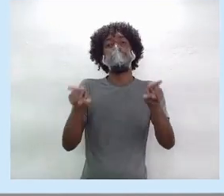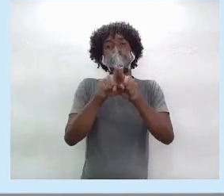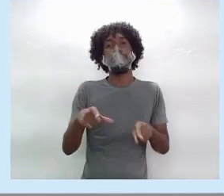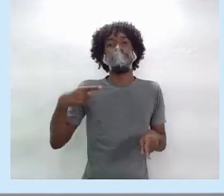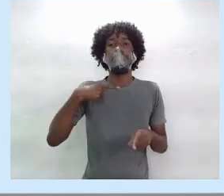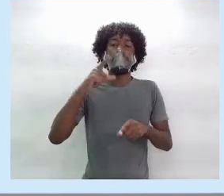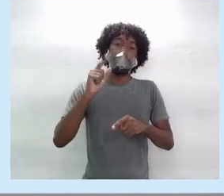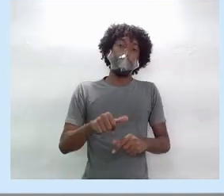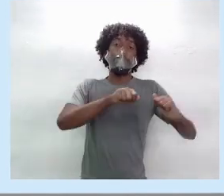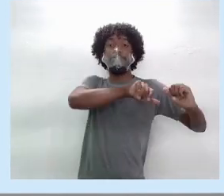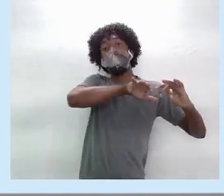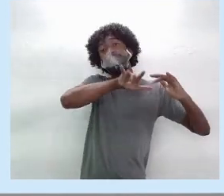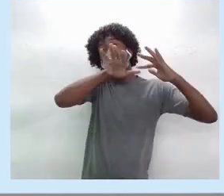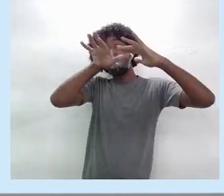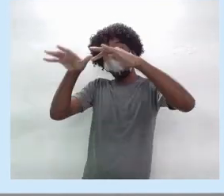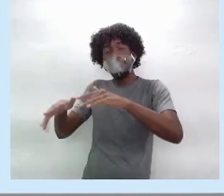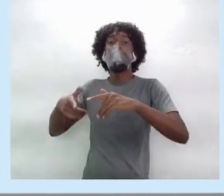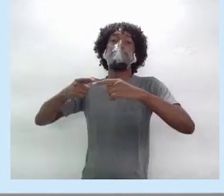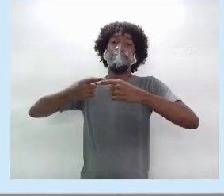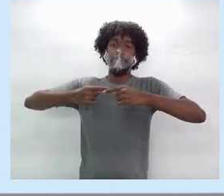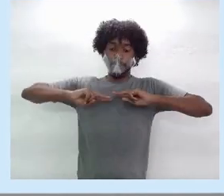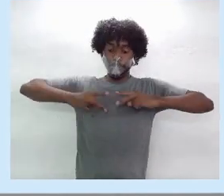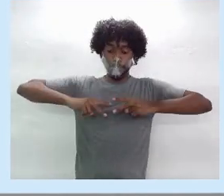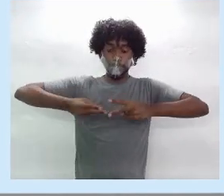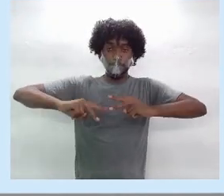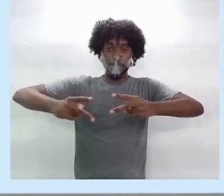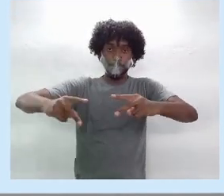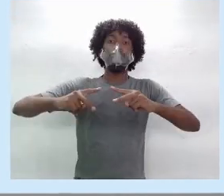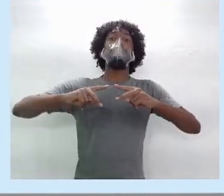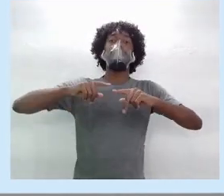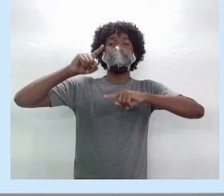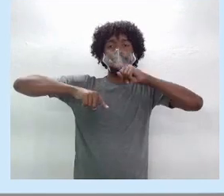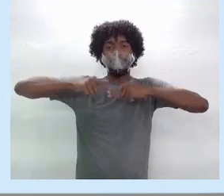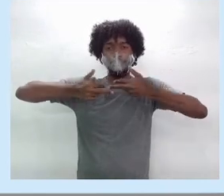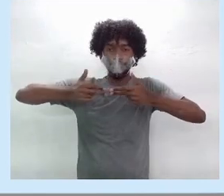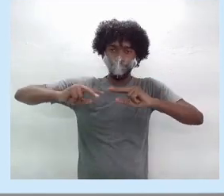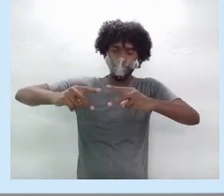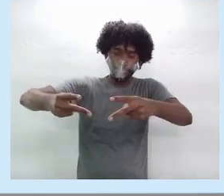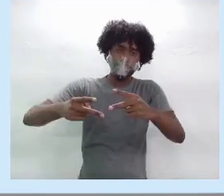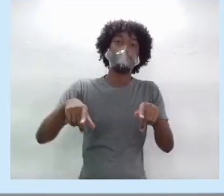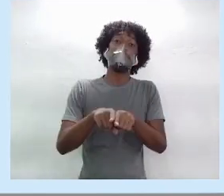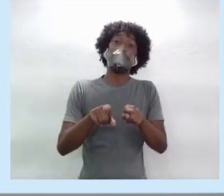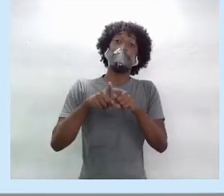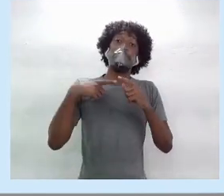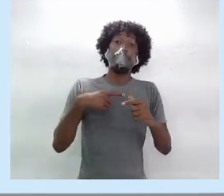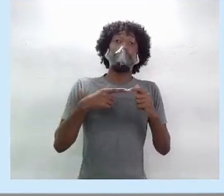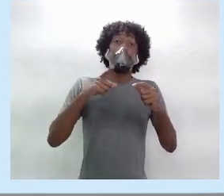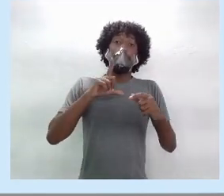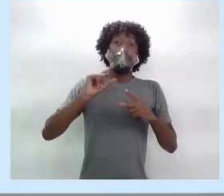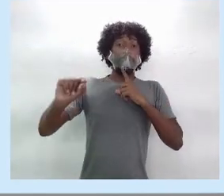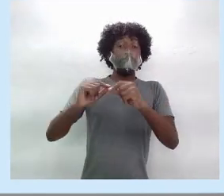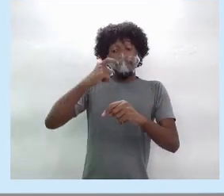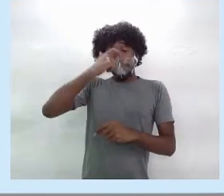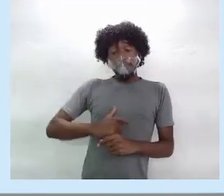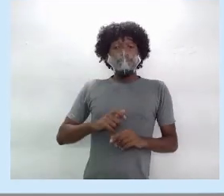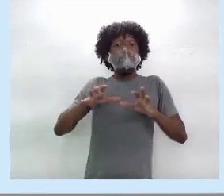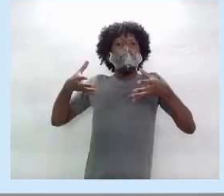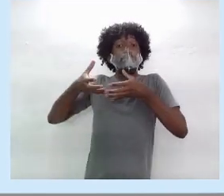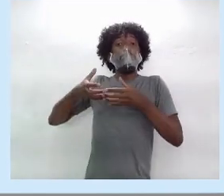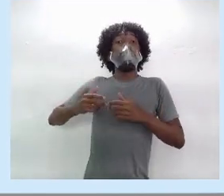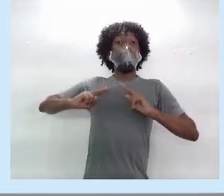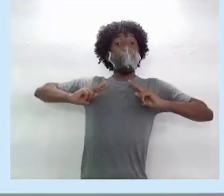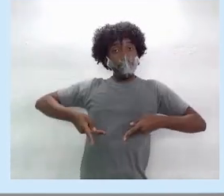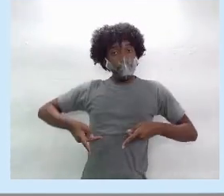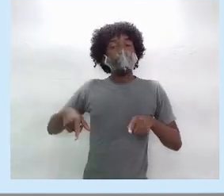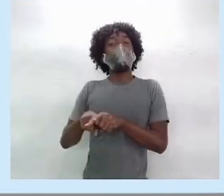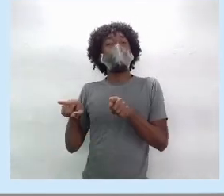a reprodução das espécies. Mas existe também a migração de seres humanos, onde